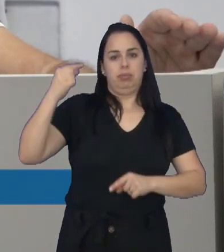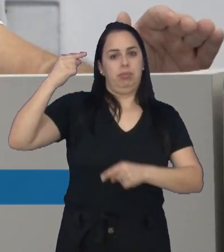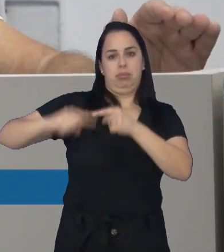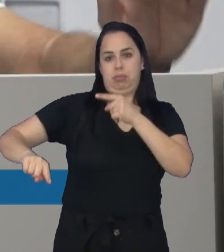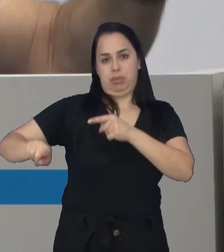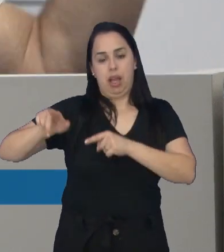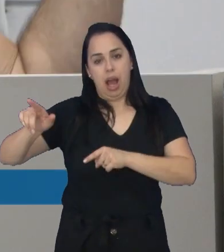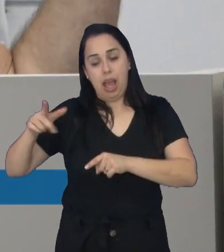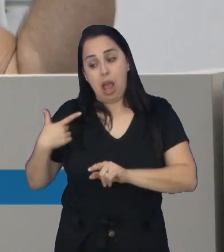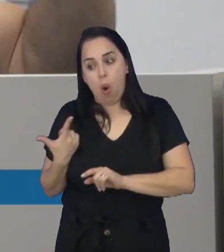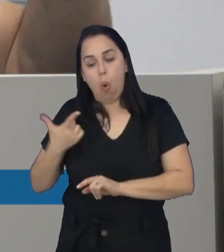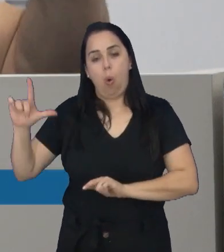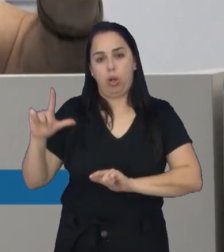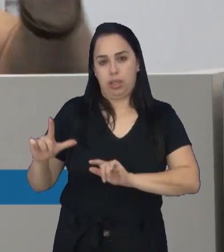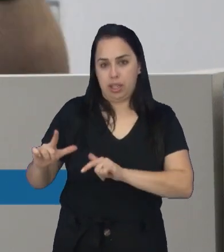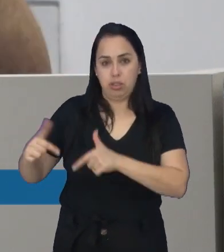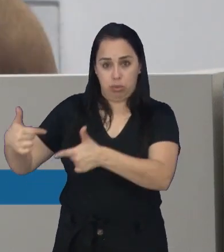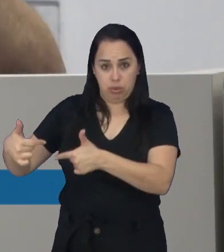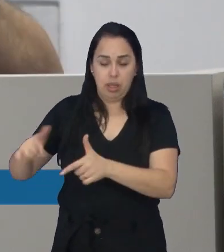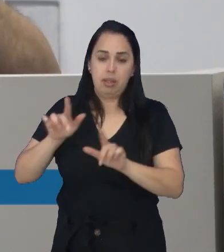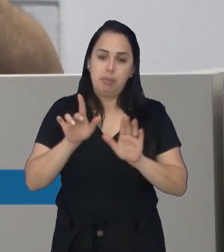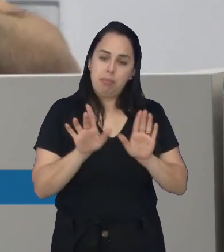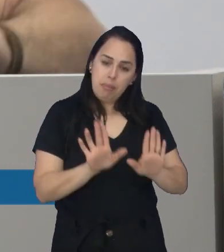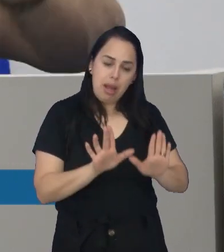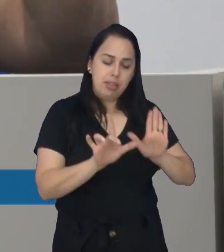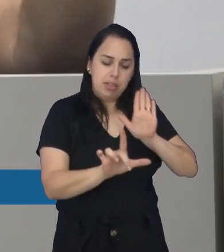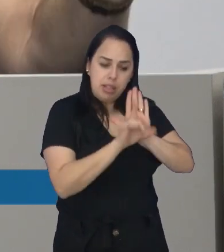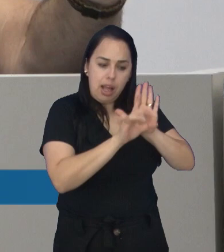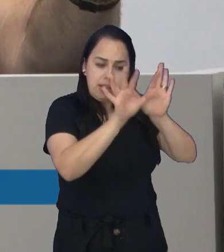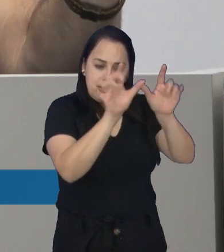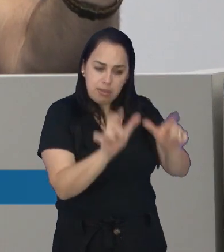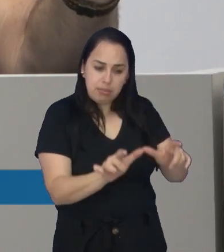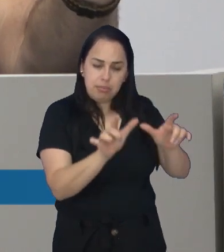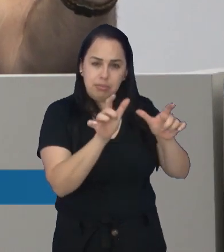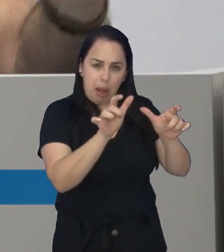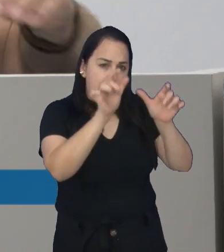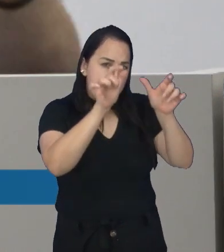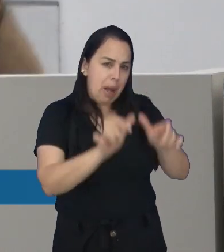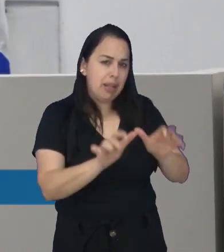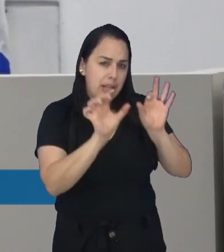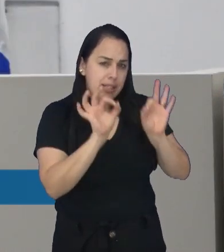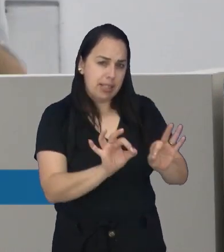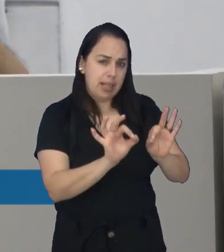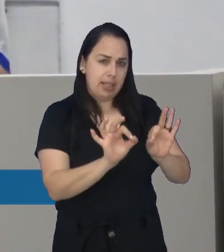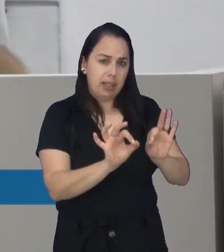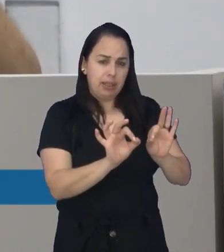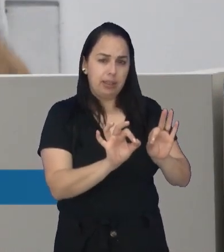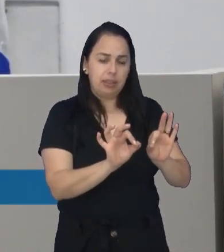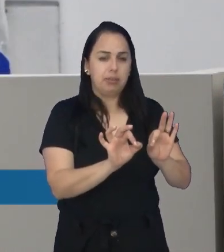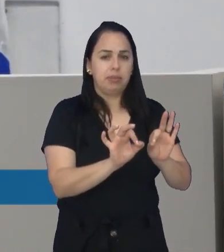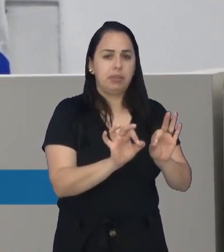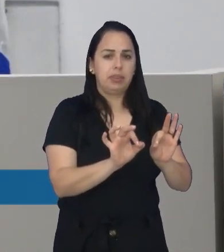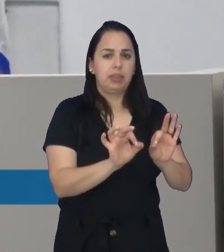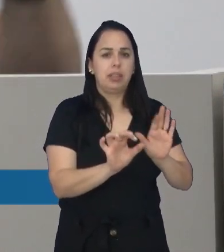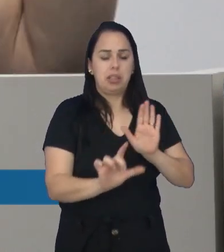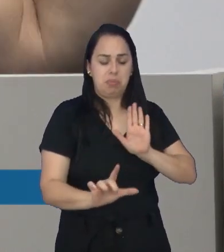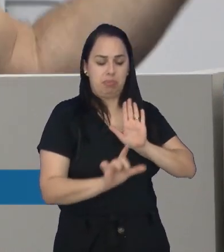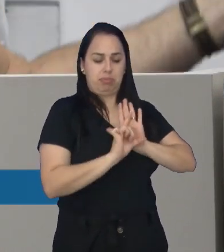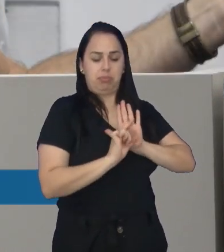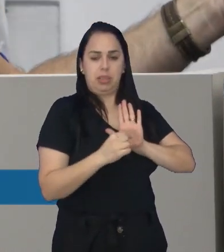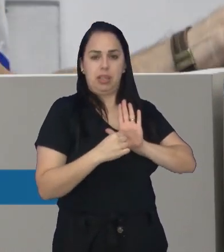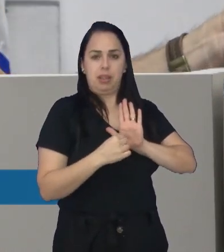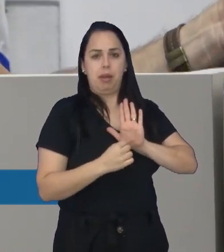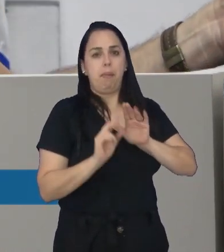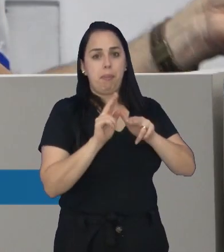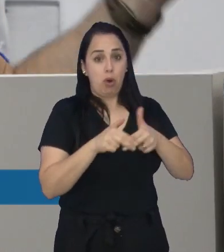política o que os elementos traz o seguinte uma vez regularizado e tem uma característica fundiária que não permite atender o Rigor da Lei nós